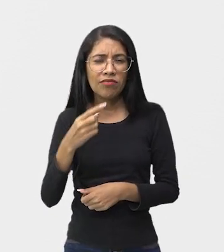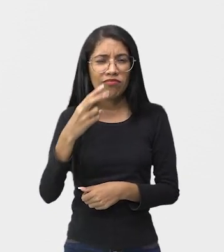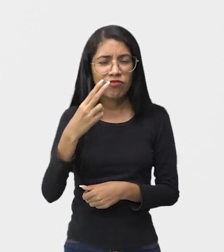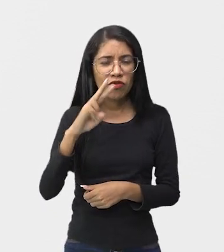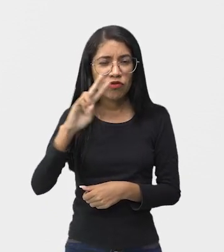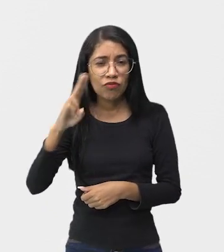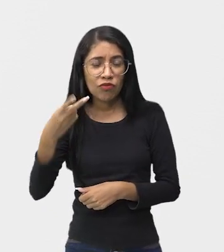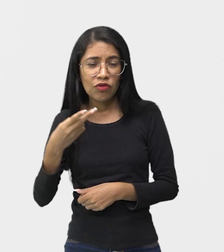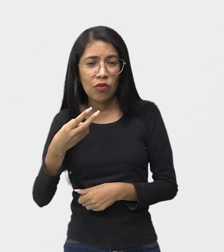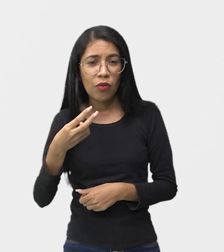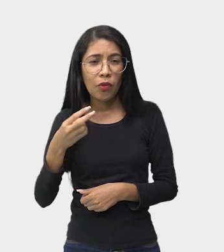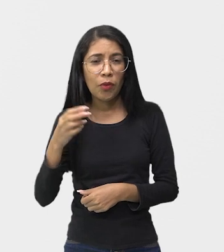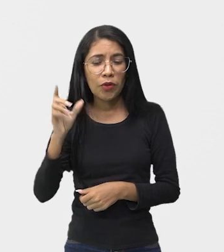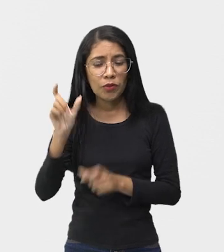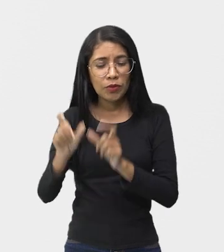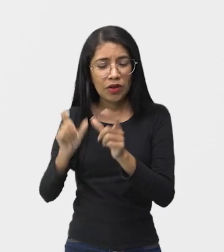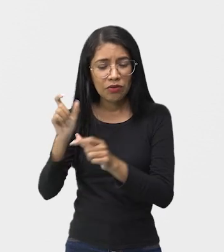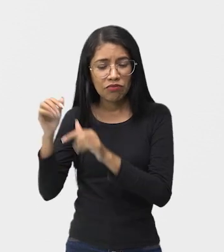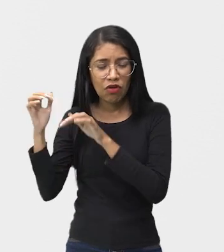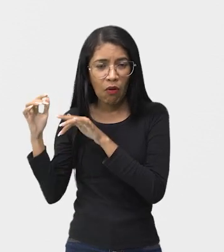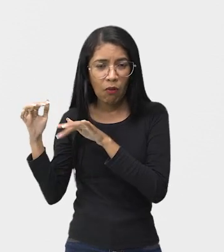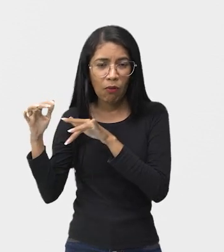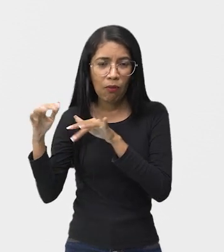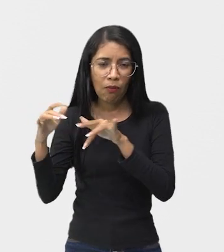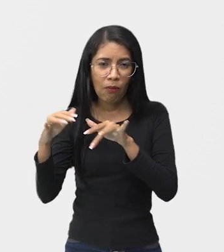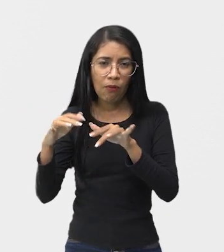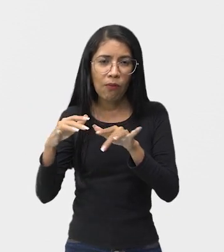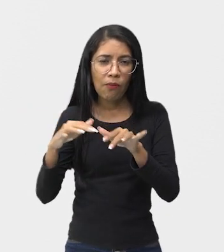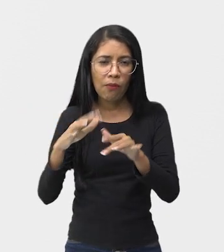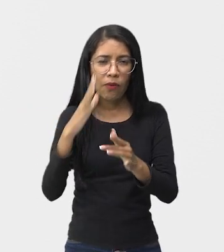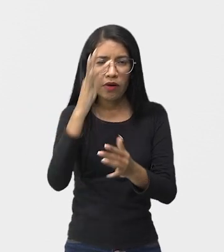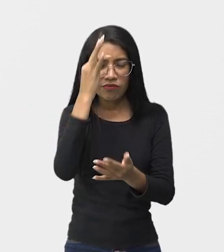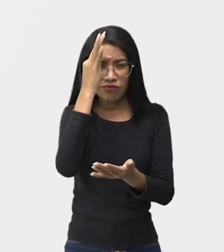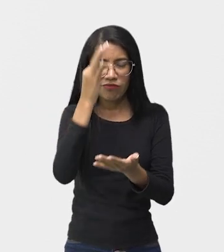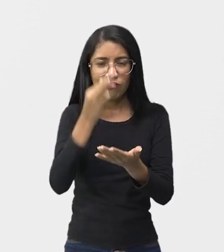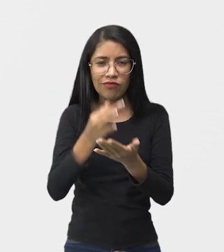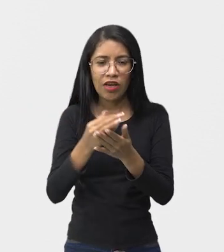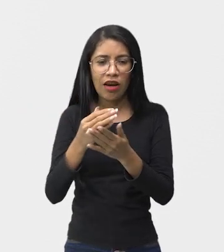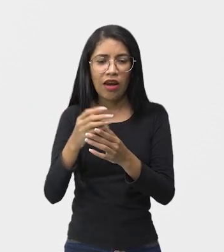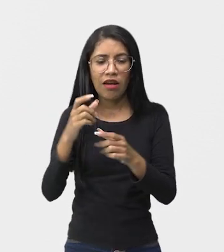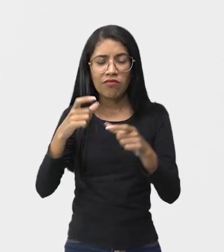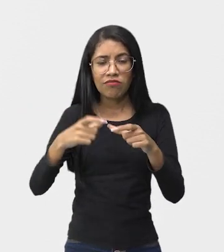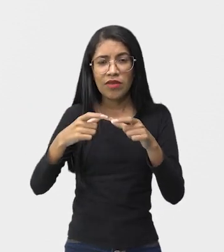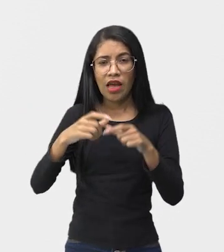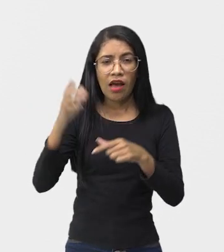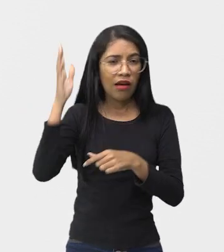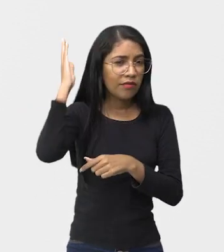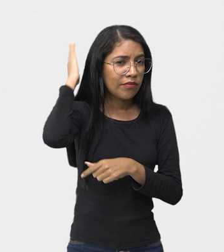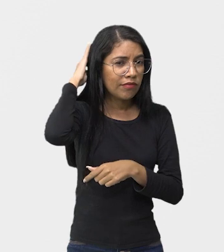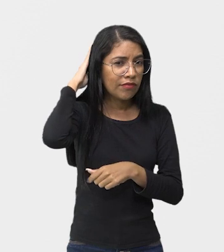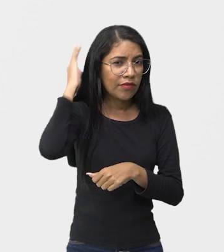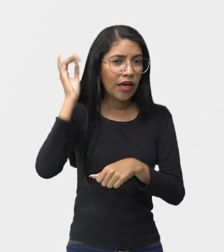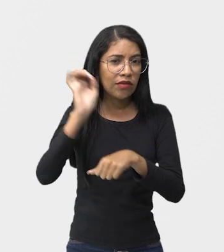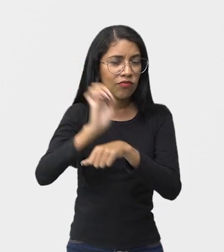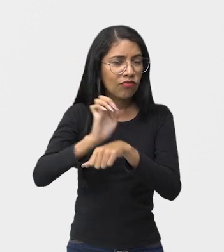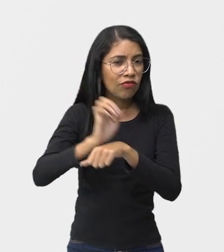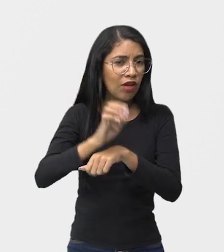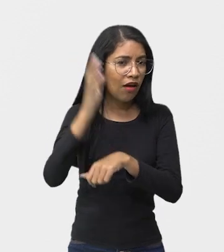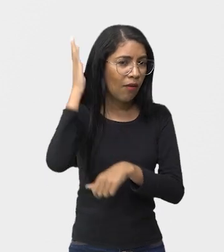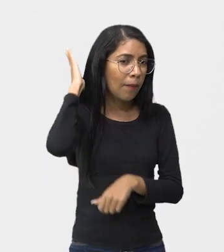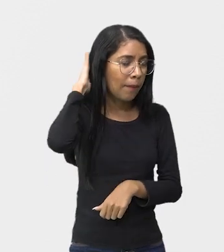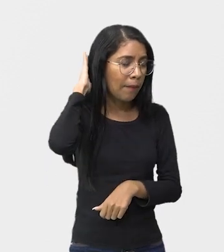de 2 milhões de romeiros em uma caminhada de fé pelas ruas da cidade de Belém, capital do estado do